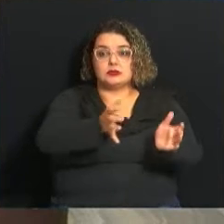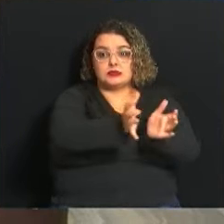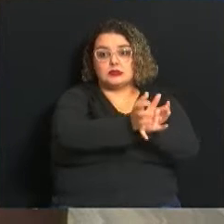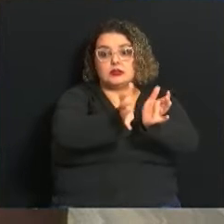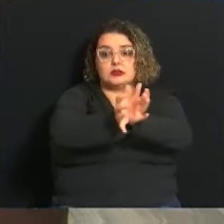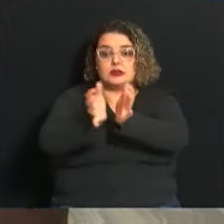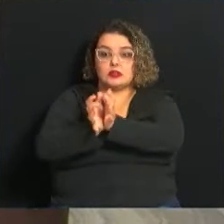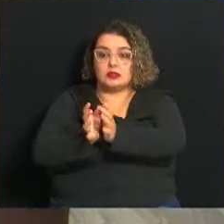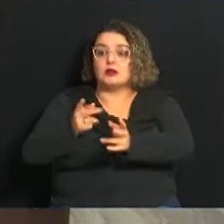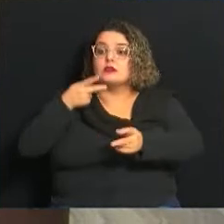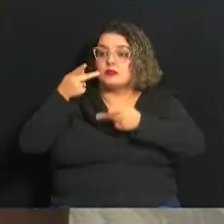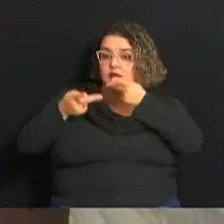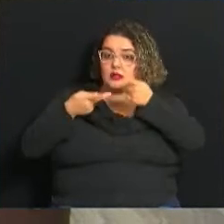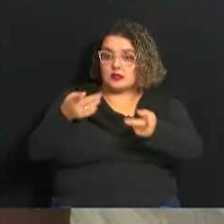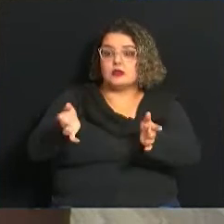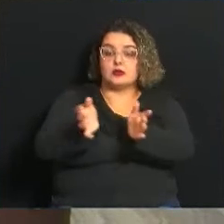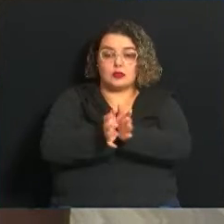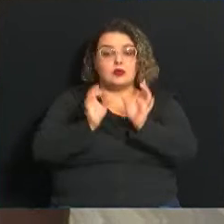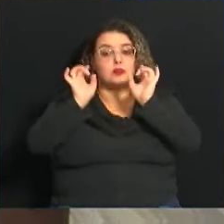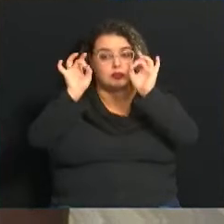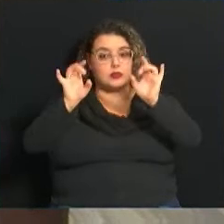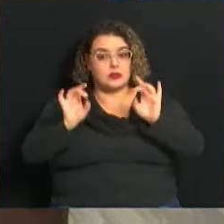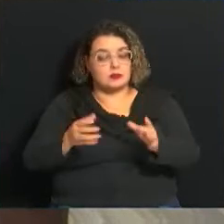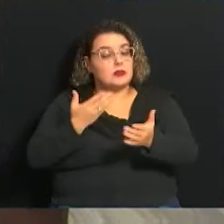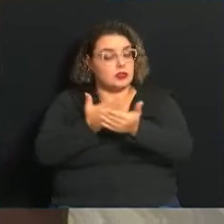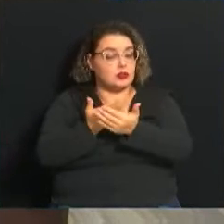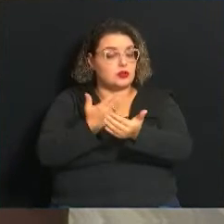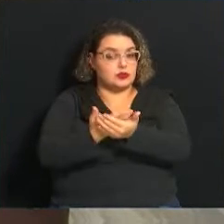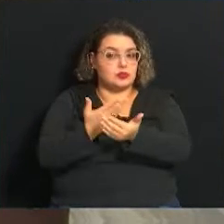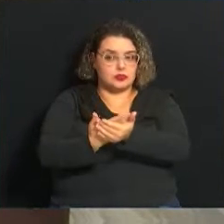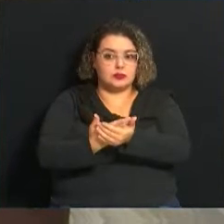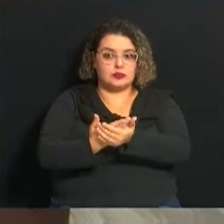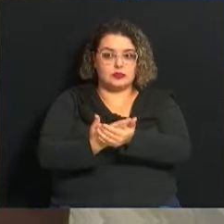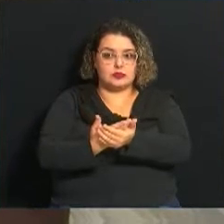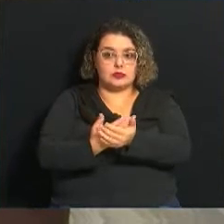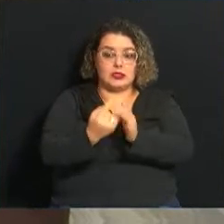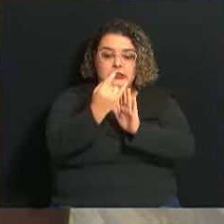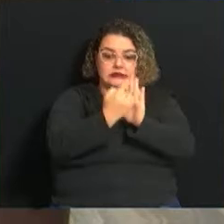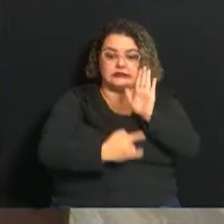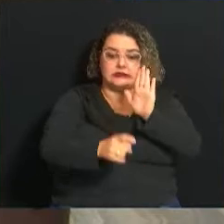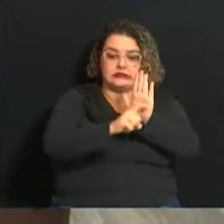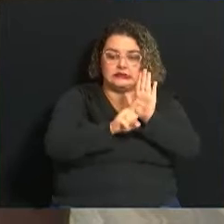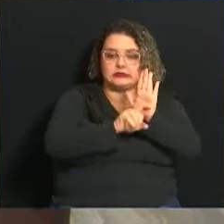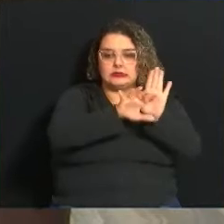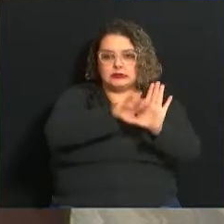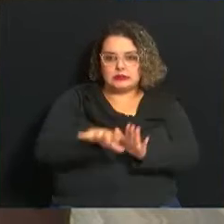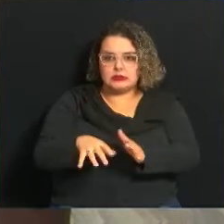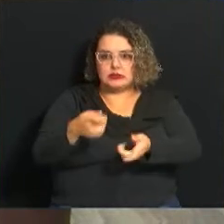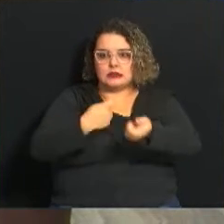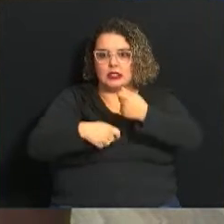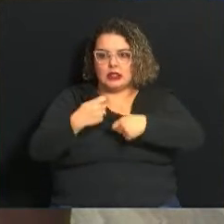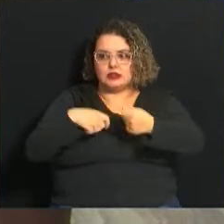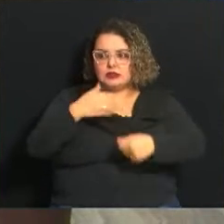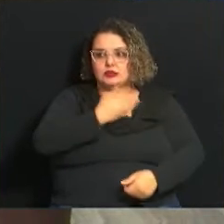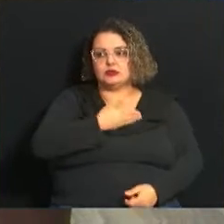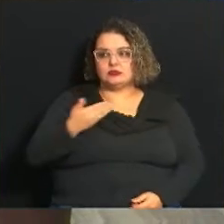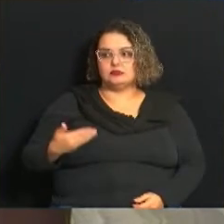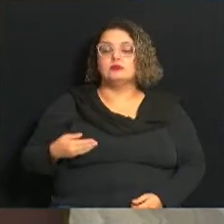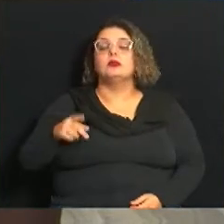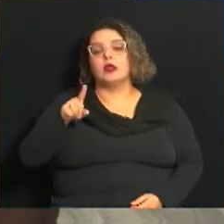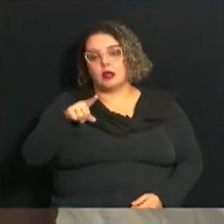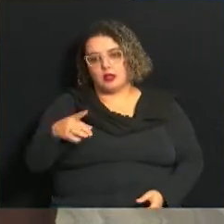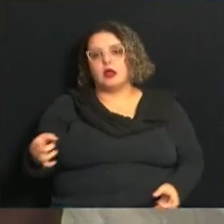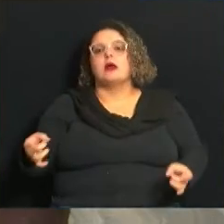gente fala da Comissão Especial de Estudos sobre a desburocratização da administração pública. Olha, ela